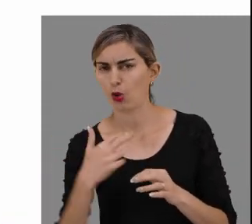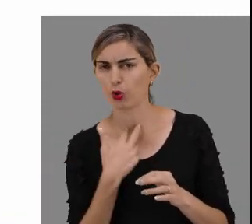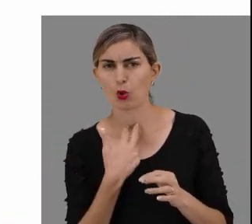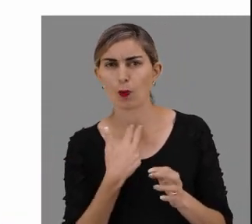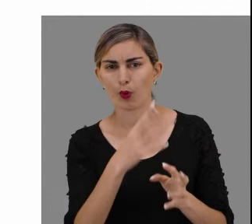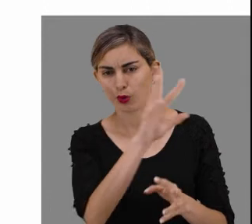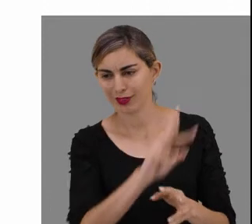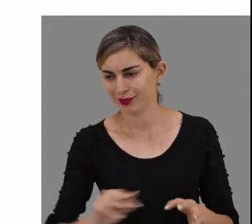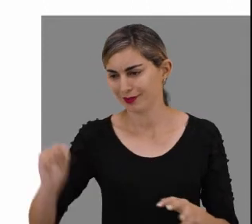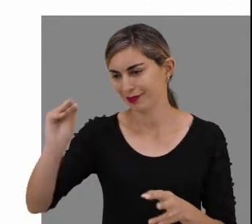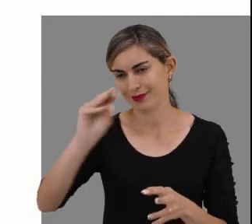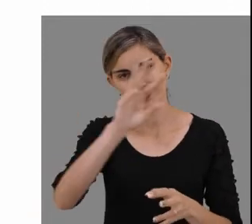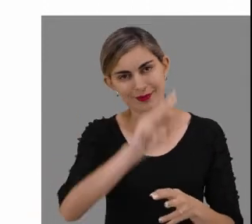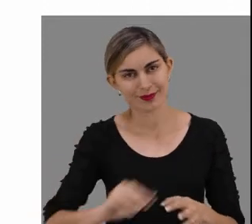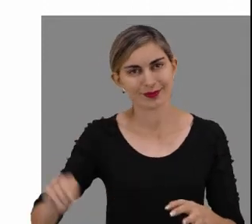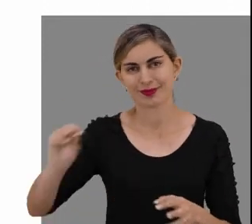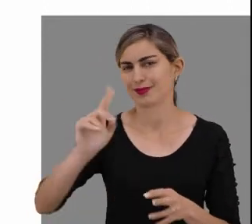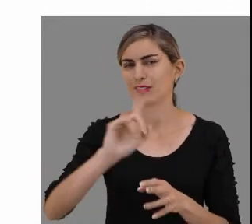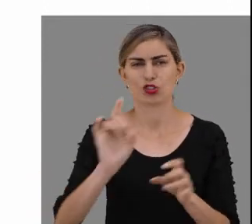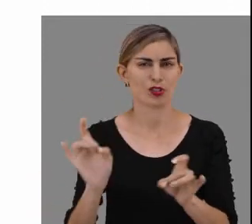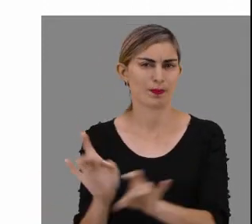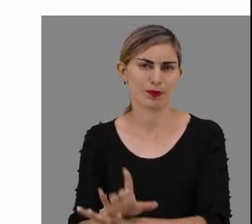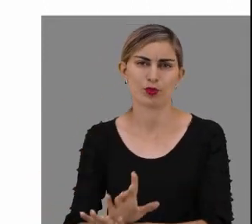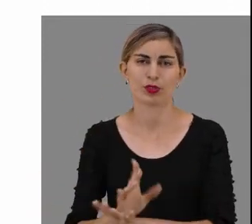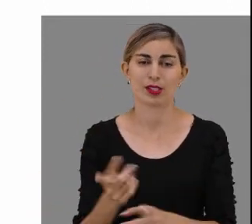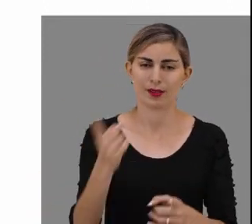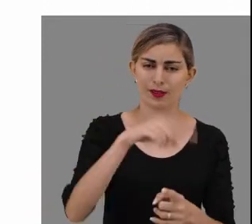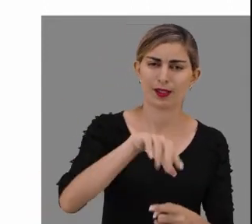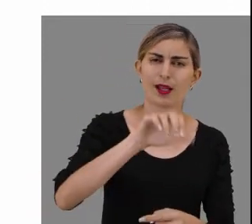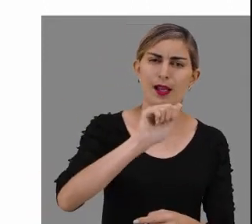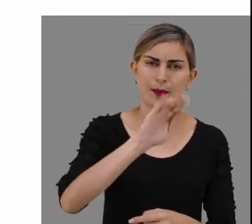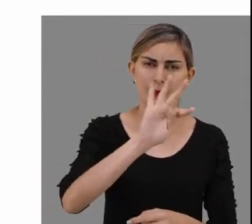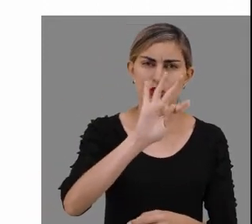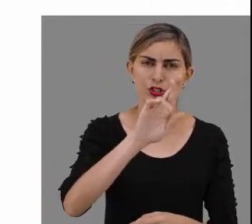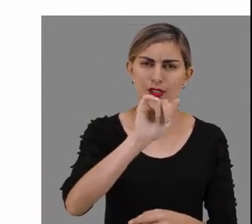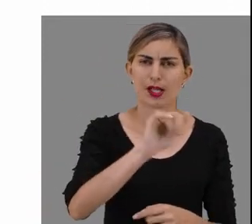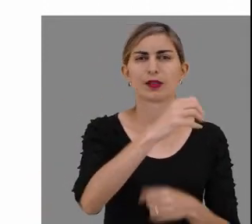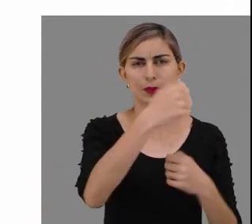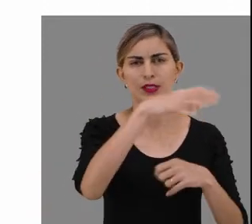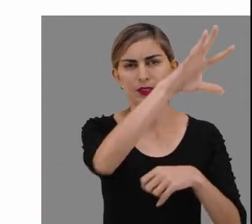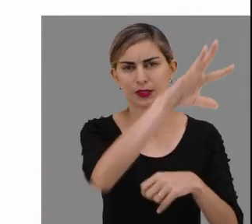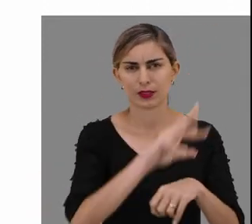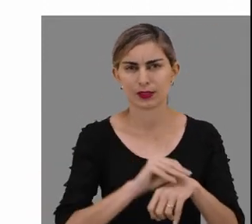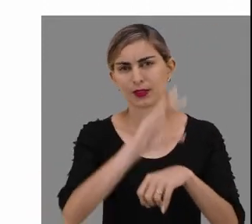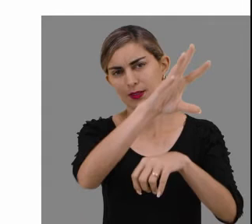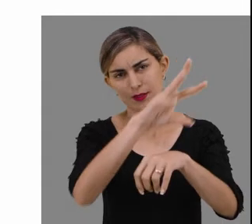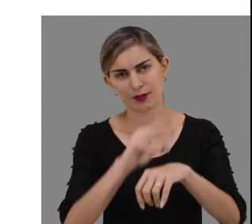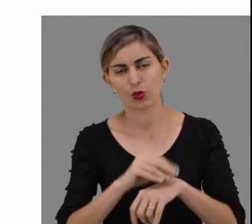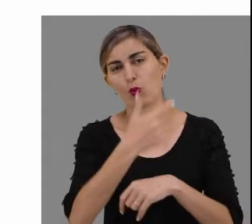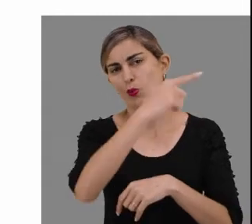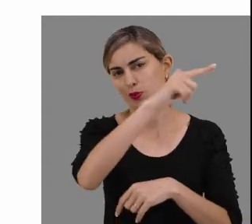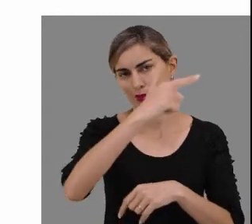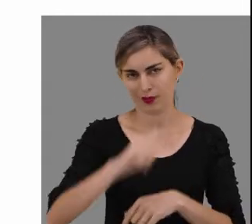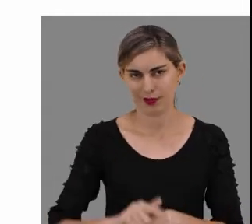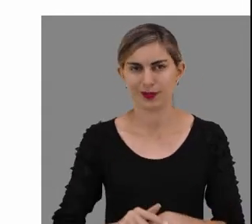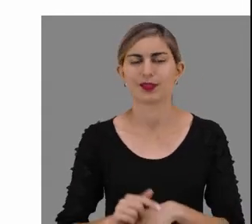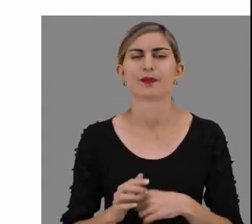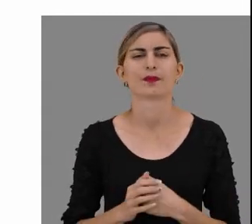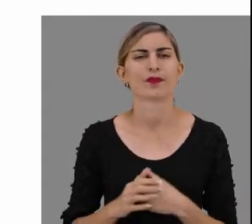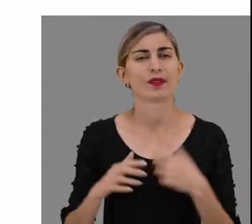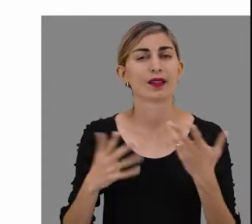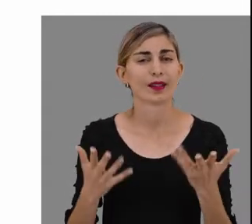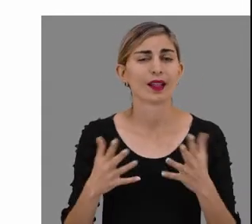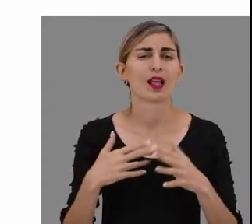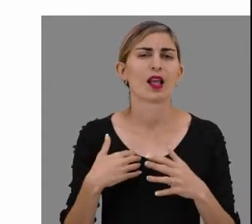ser herdada. Classes abstratas são feitas para serem herdadas. Associação é